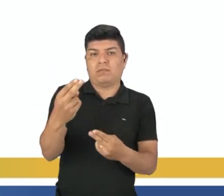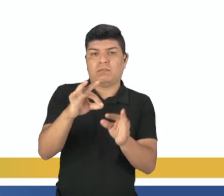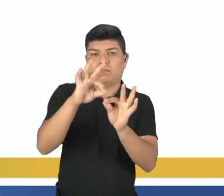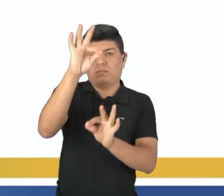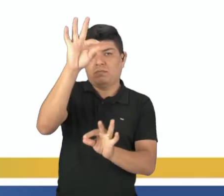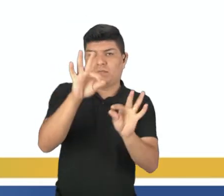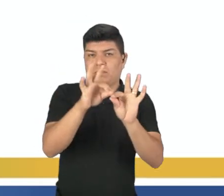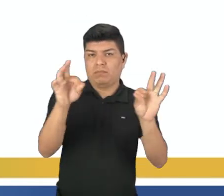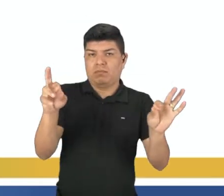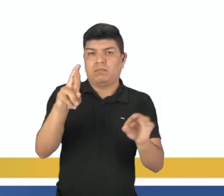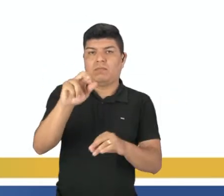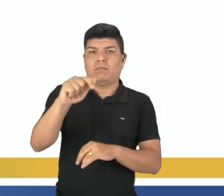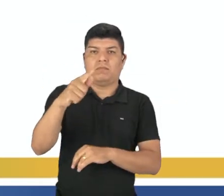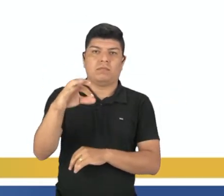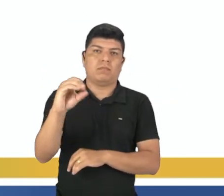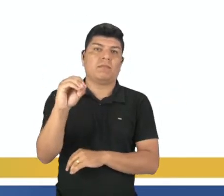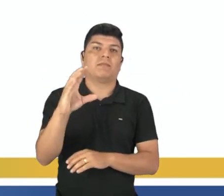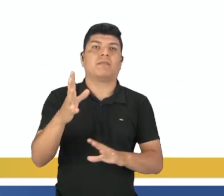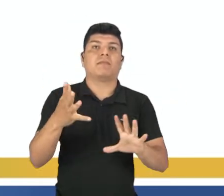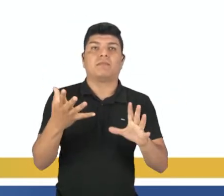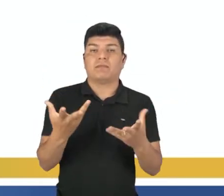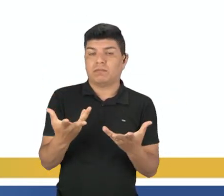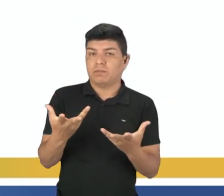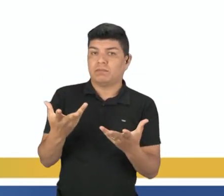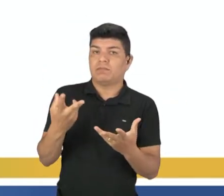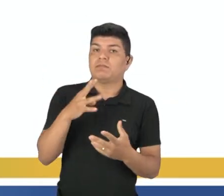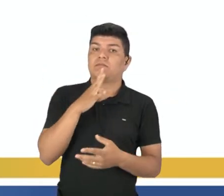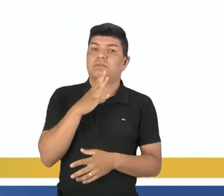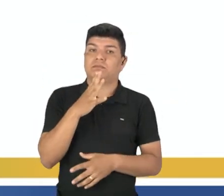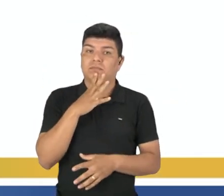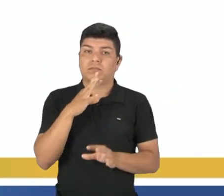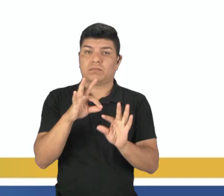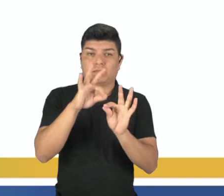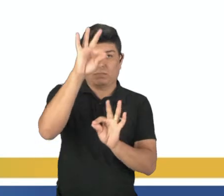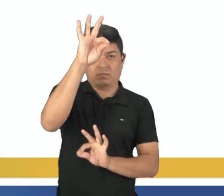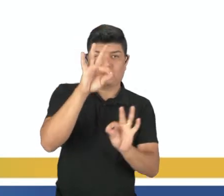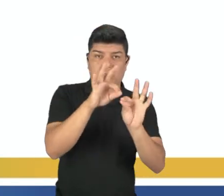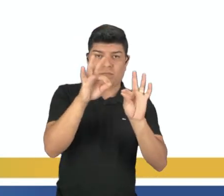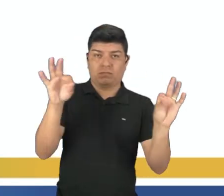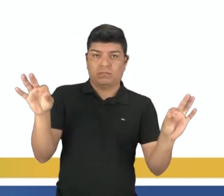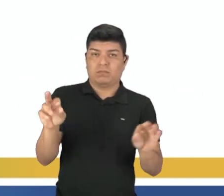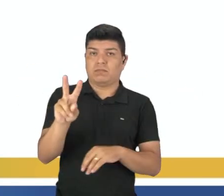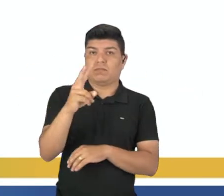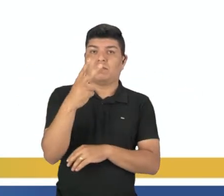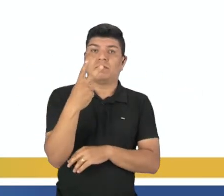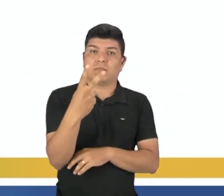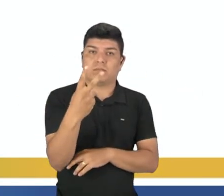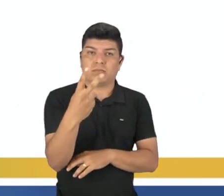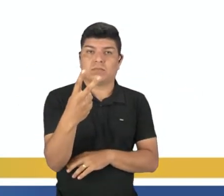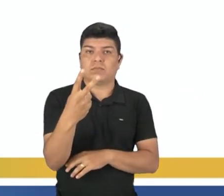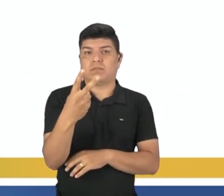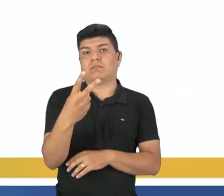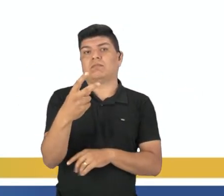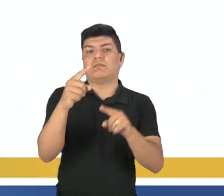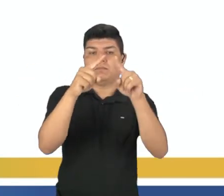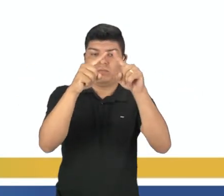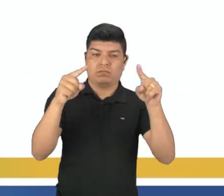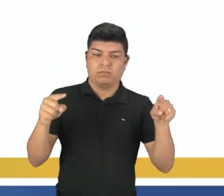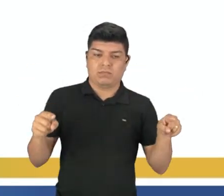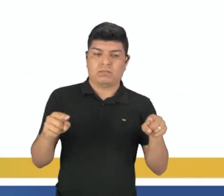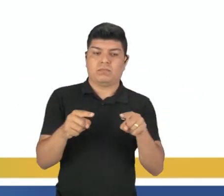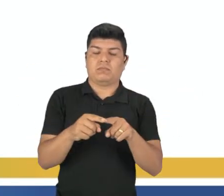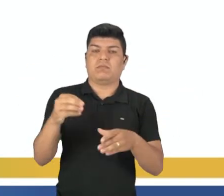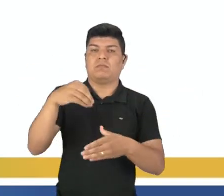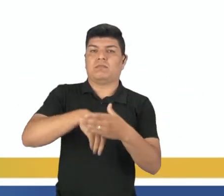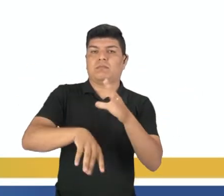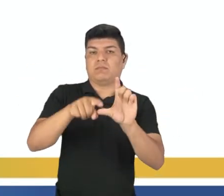de um ângulo raso, certo? Então, logo, se a gente conhecer as medidas de dois ângulos internos de um triângulo, a gente